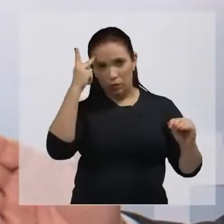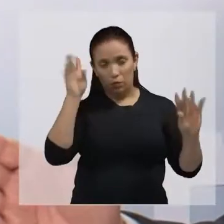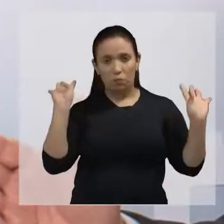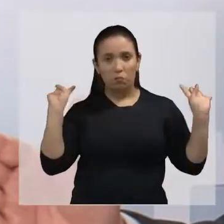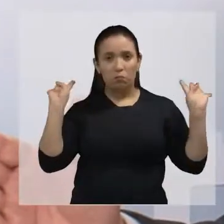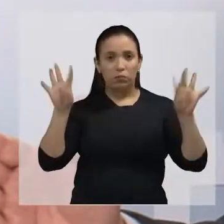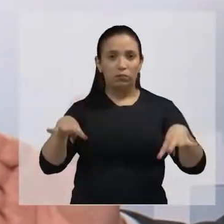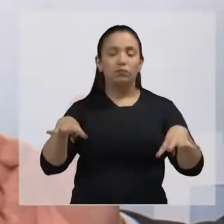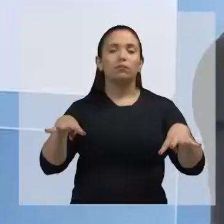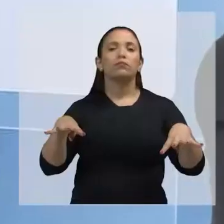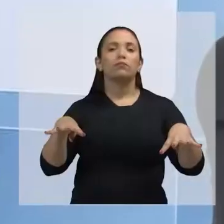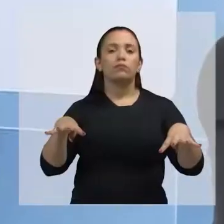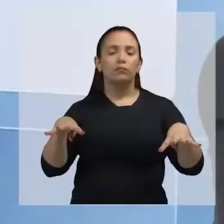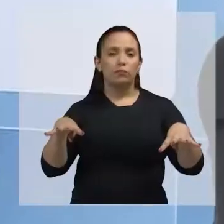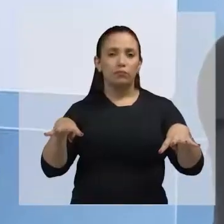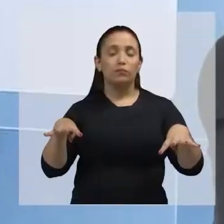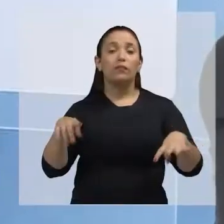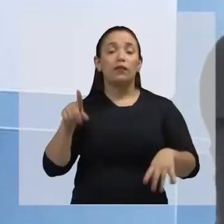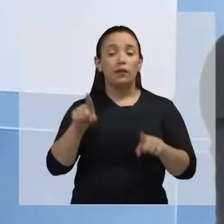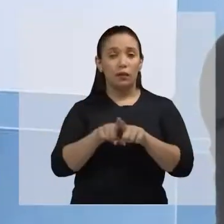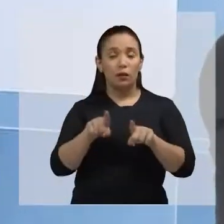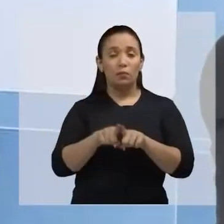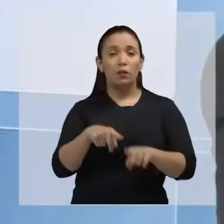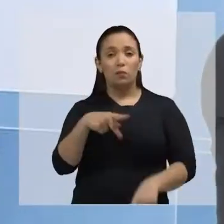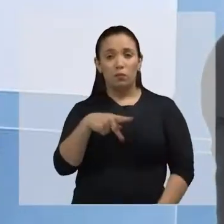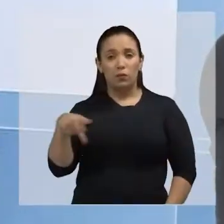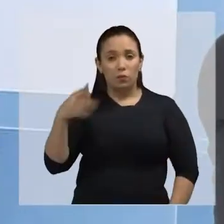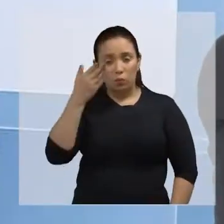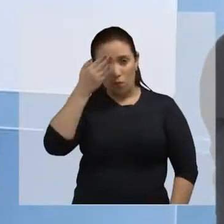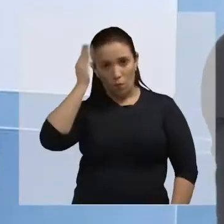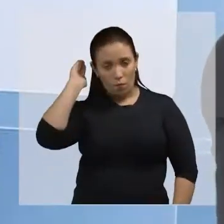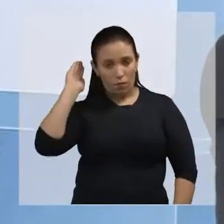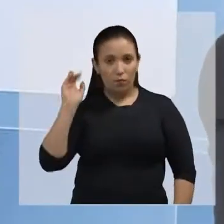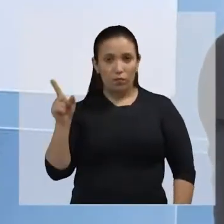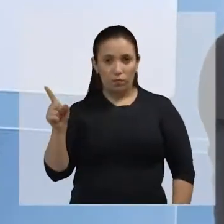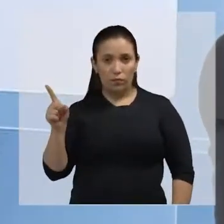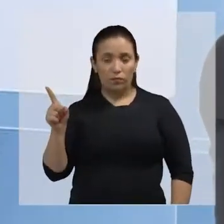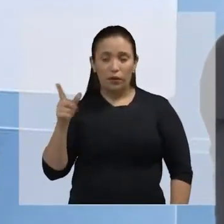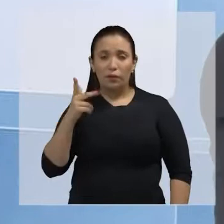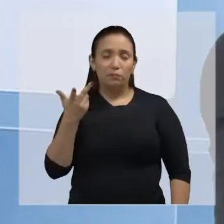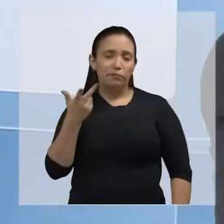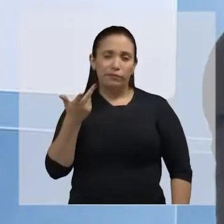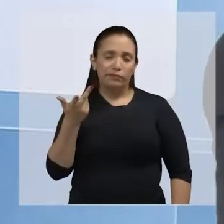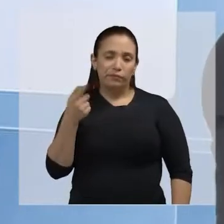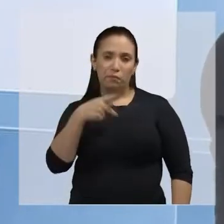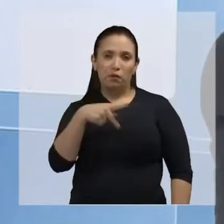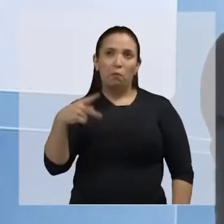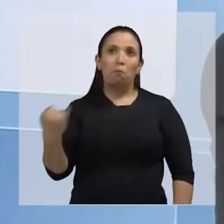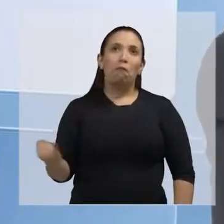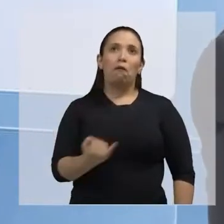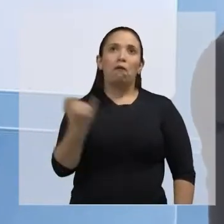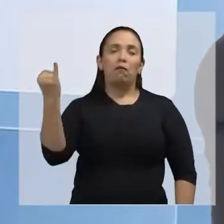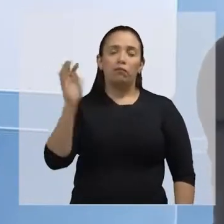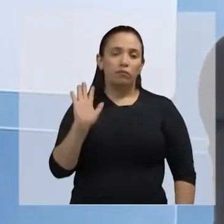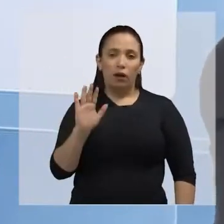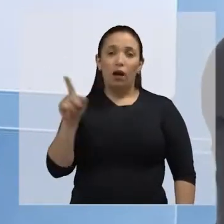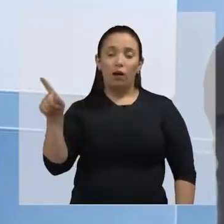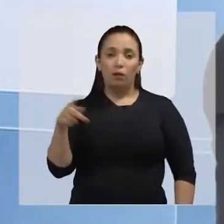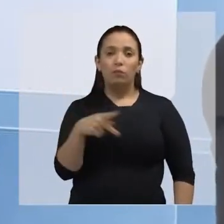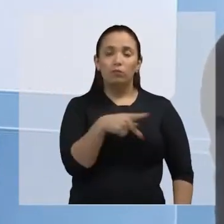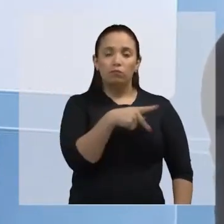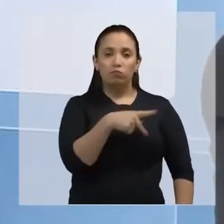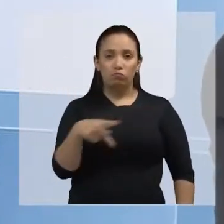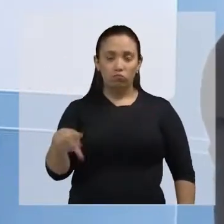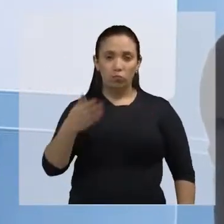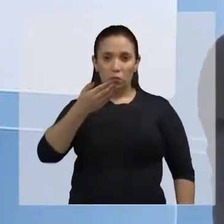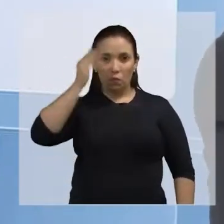nada não, mas o próprio presidente Michel Temer, presidente hoje no Brasil não vale coisa nenhuma, né? Mas o próprio presidente Michel Temer defendeu o Raul